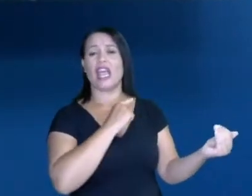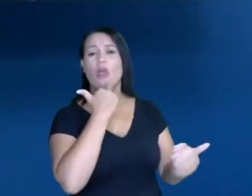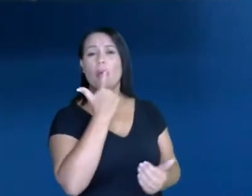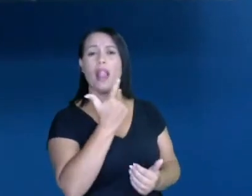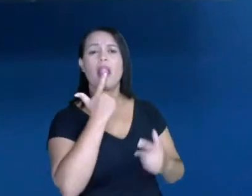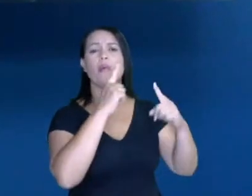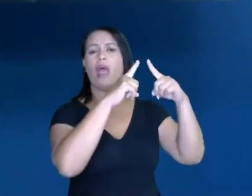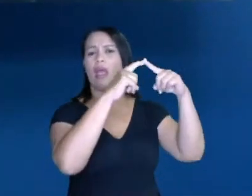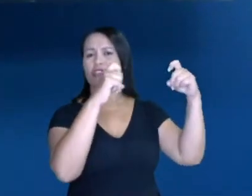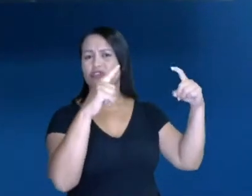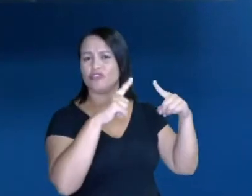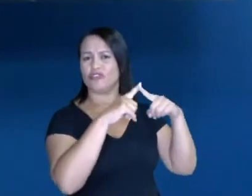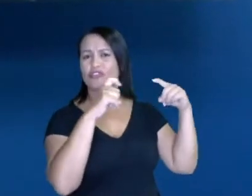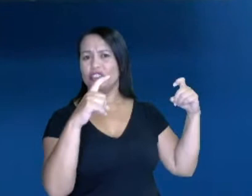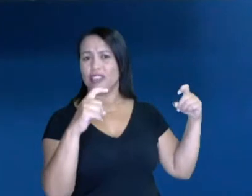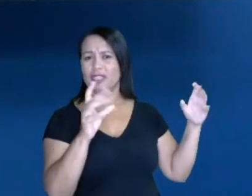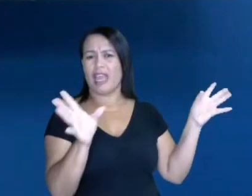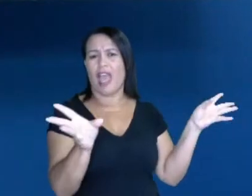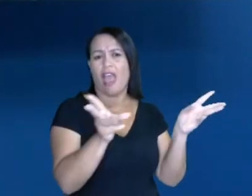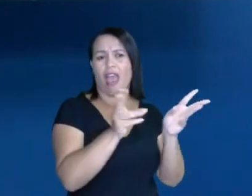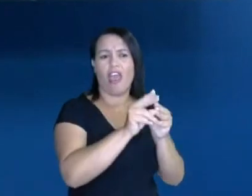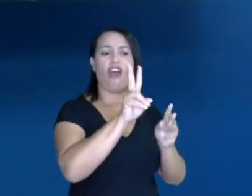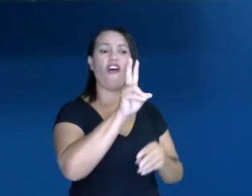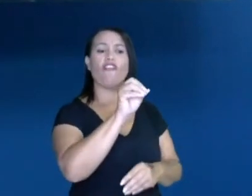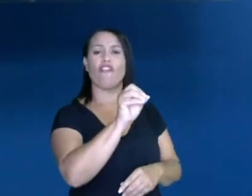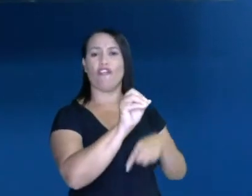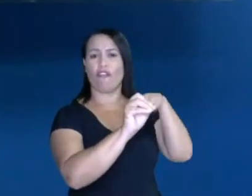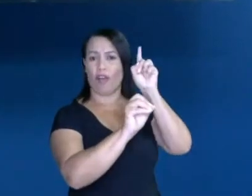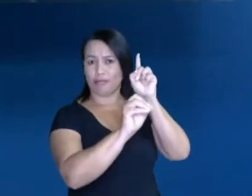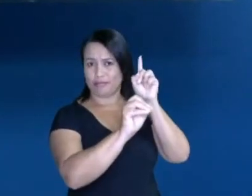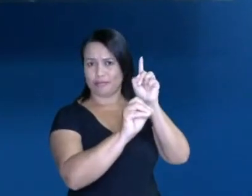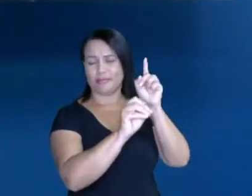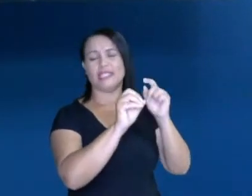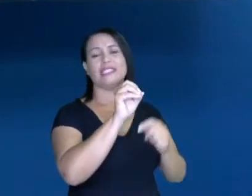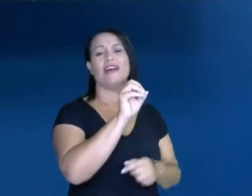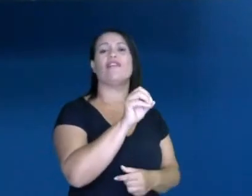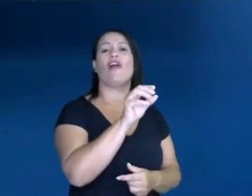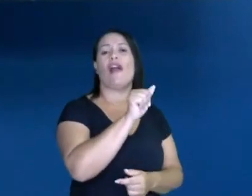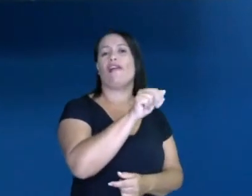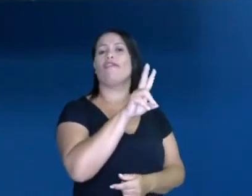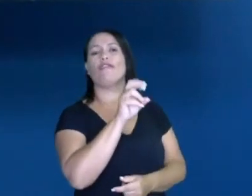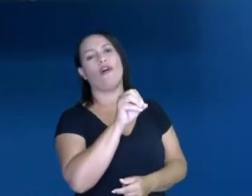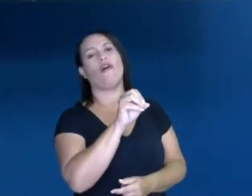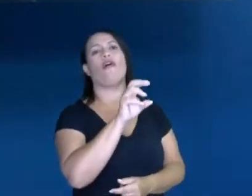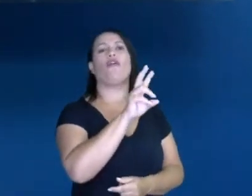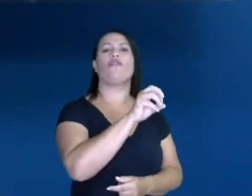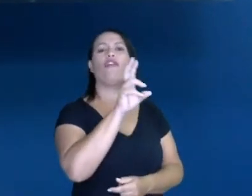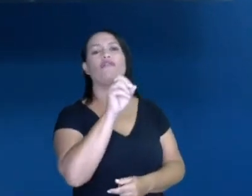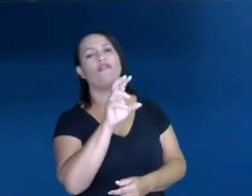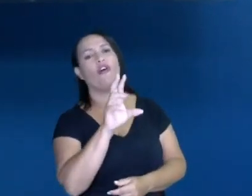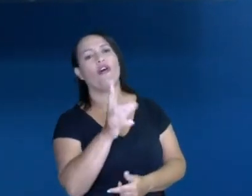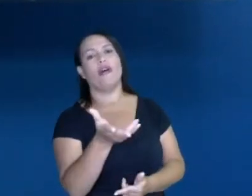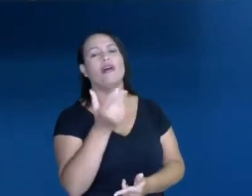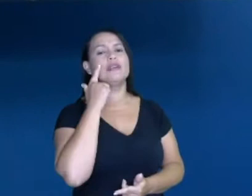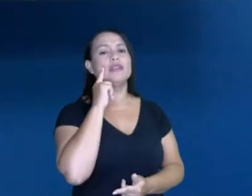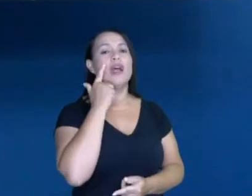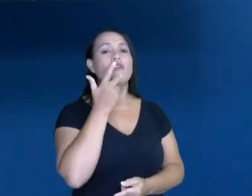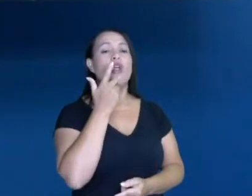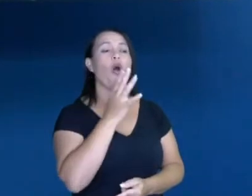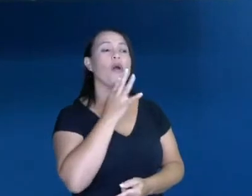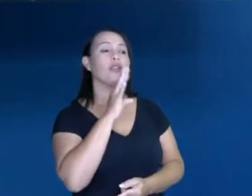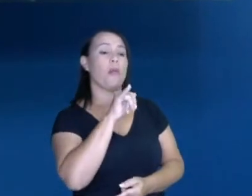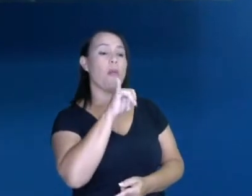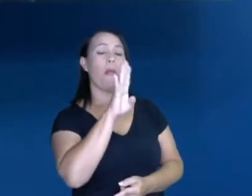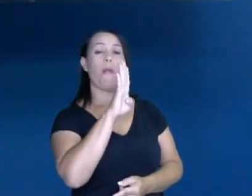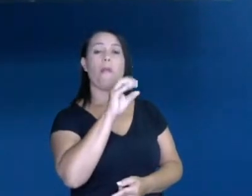mais cheia de gírias. Abreviação vó em vez de avó, né? Ou vovó. Conheci um boy, né?